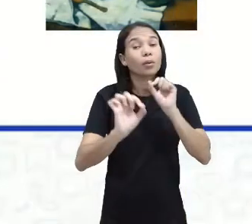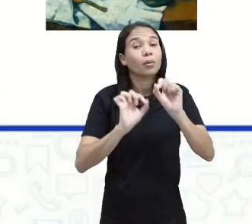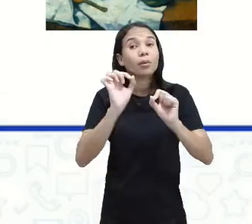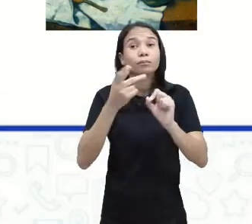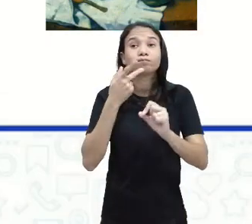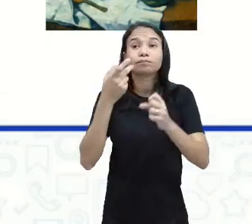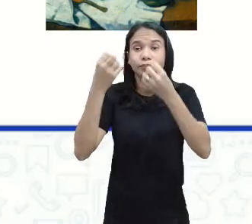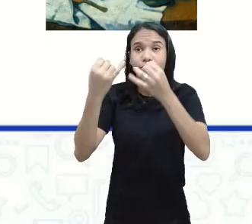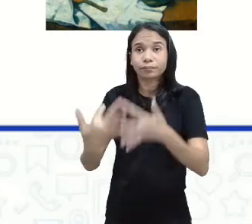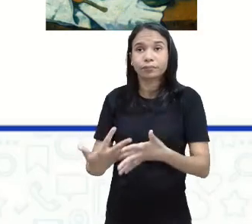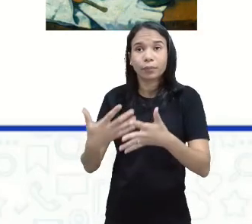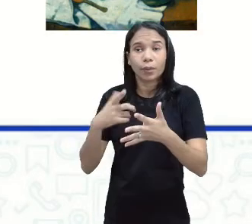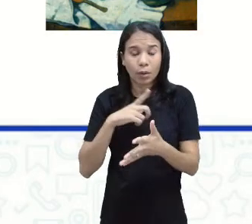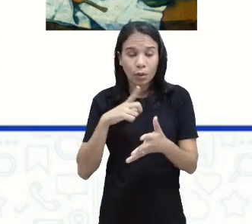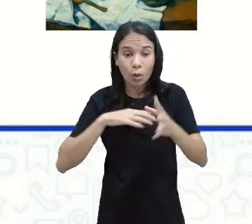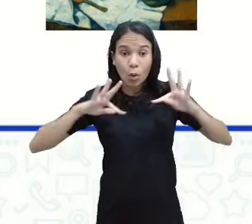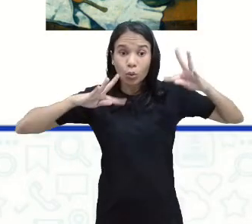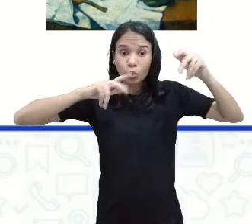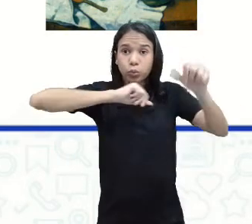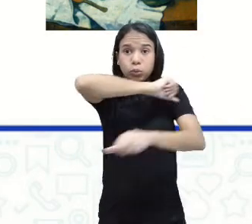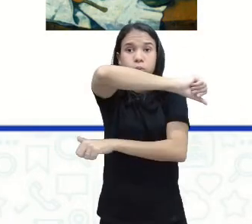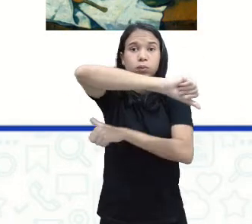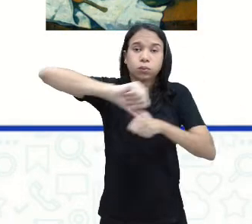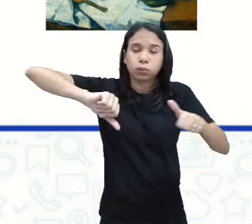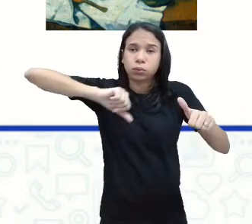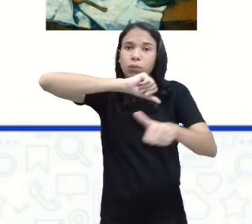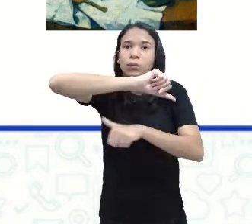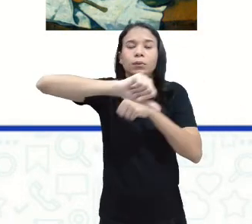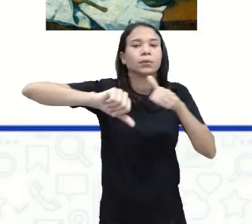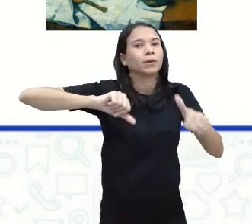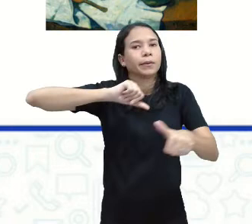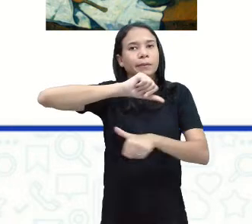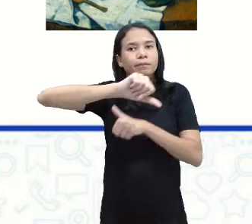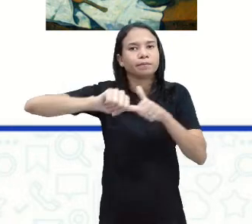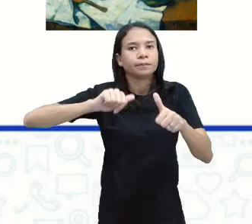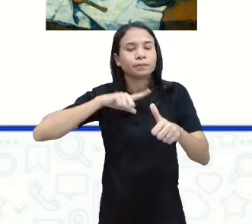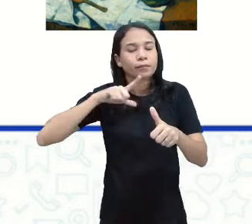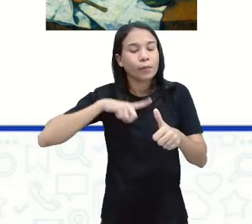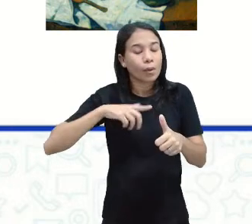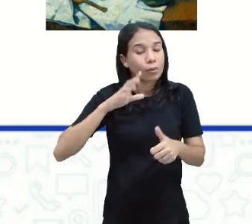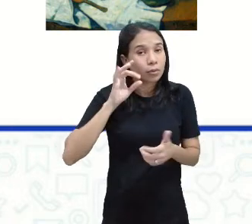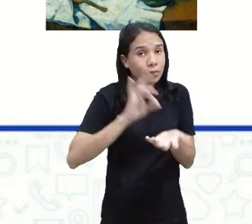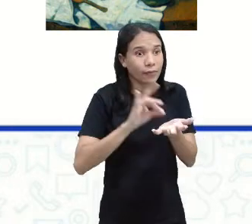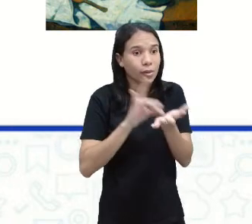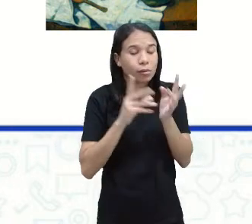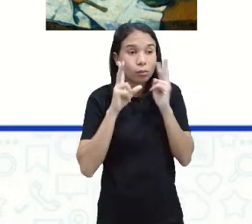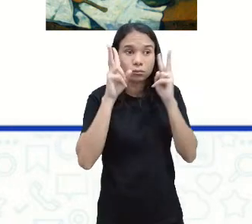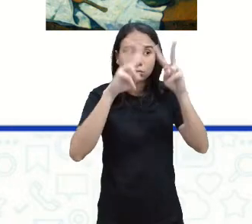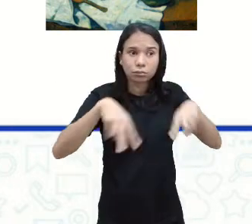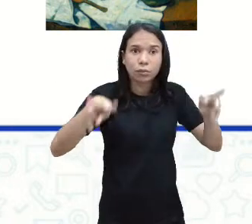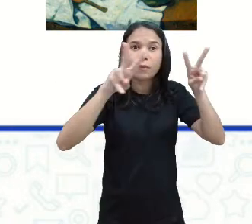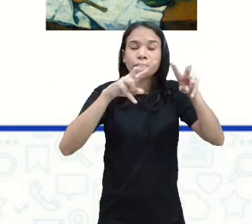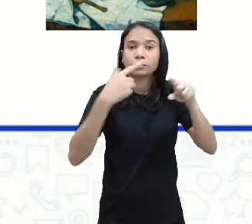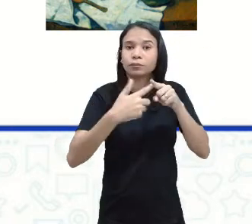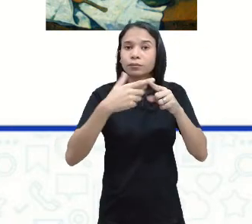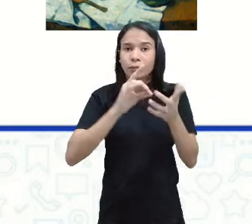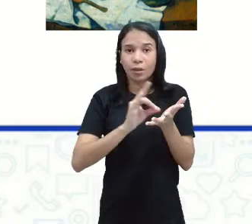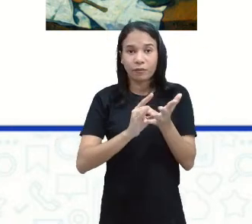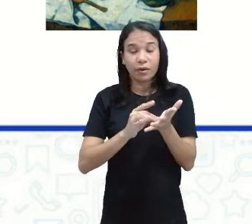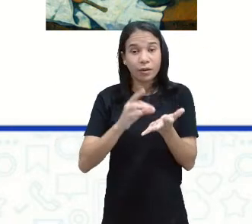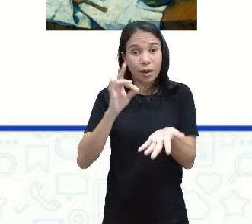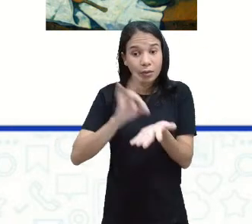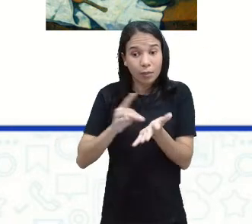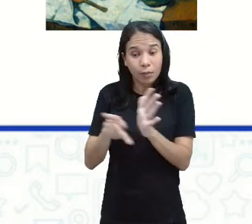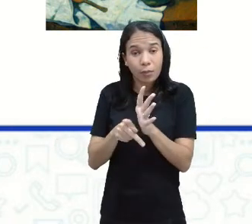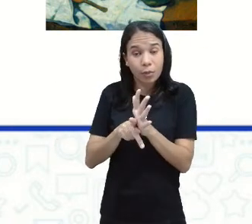o seguinte, que toda essa mudança, né, esse foi o efeito mais notável, pois esse foi o mais notável